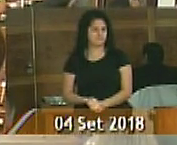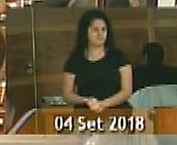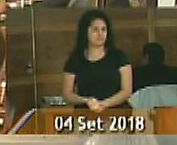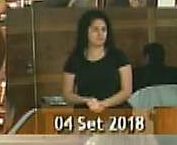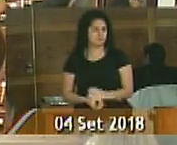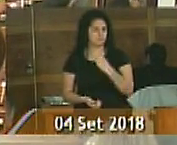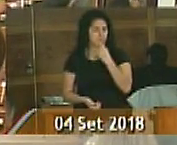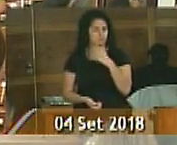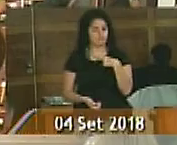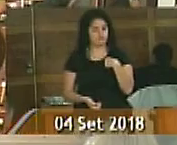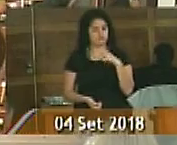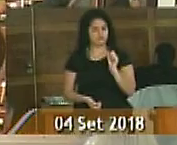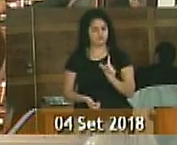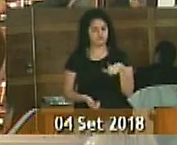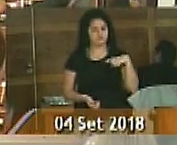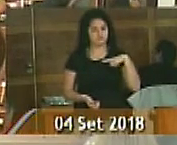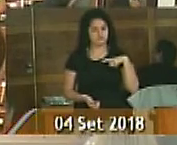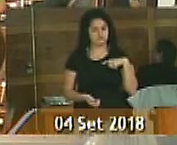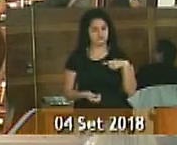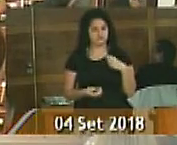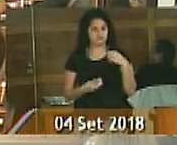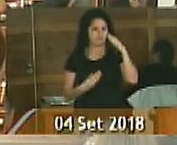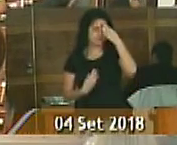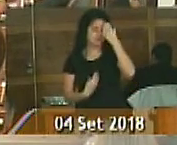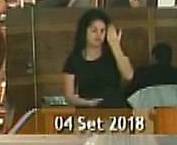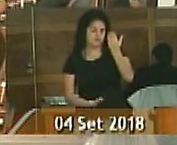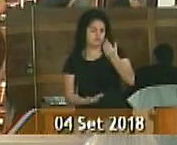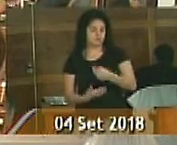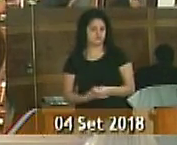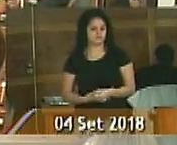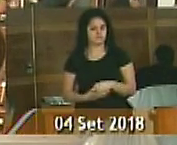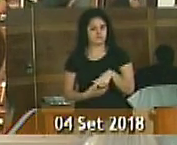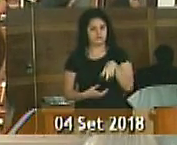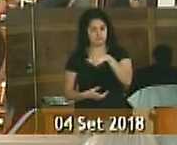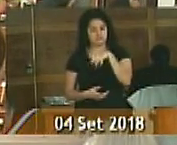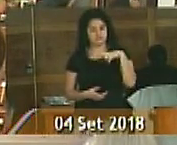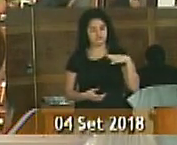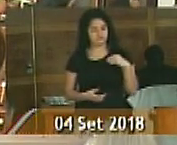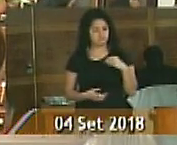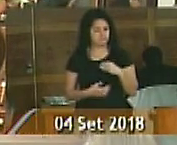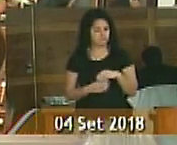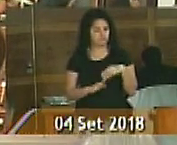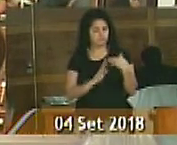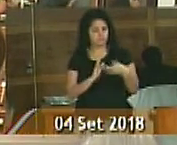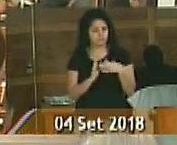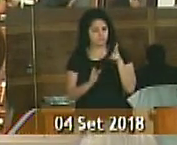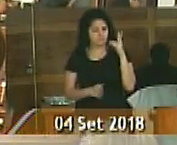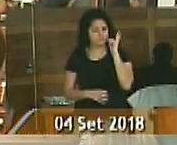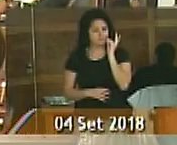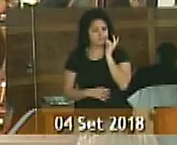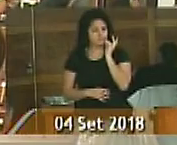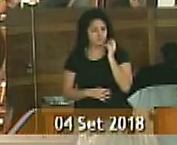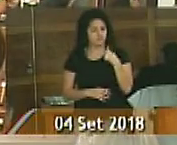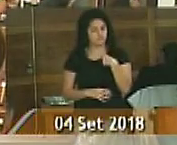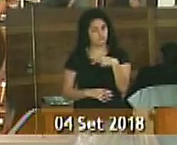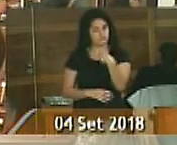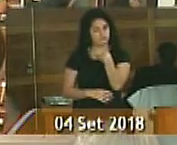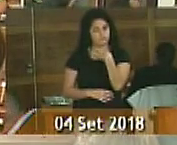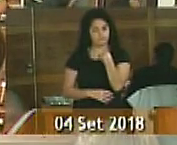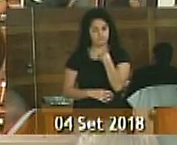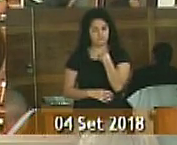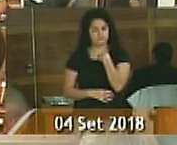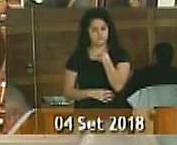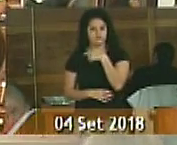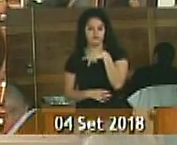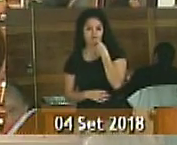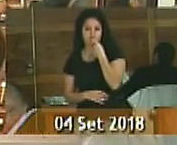Bom, eu só tenho que agradecer, né, esse reconhecimento, né, de todos os vereadores. Não posso, né,